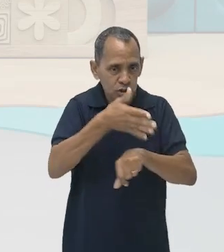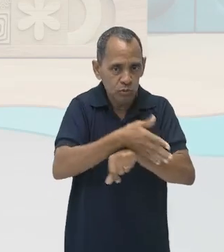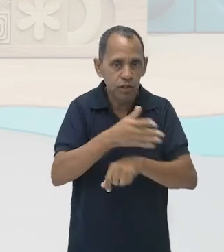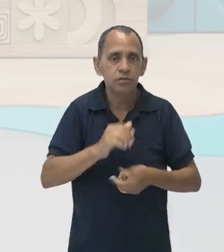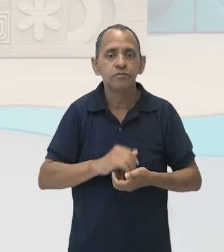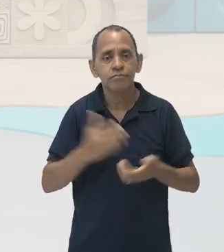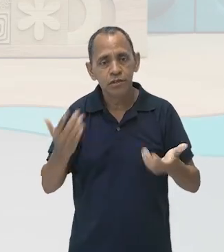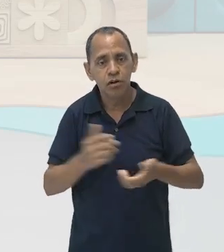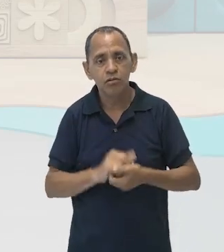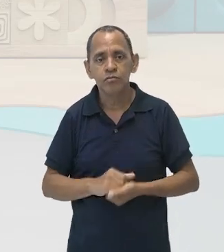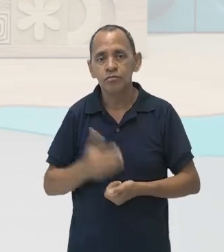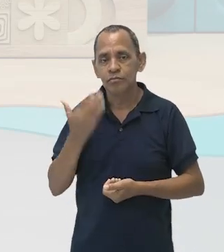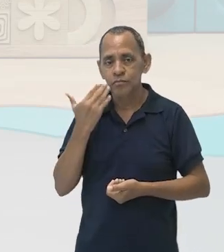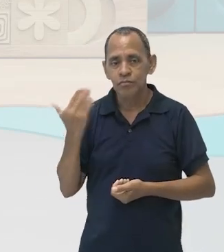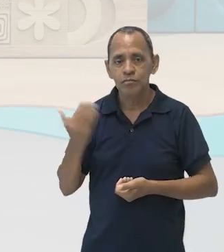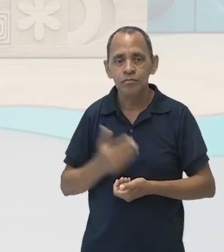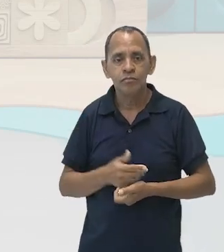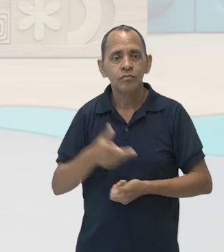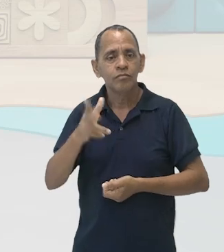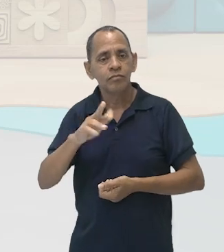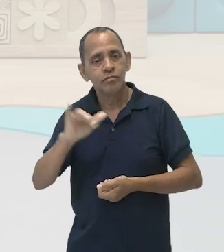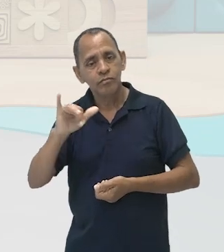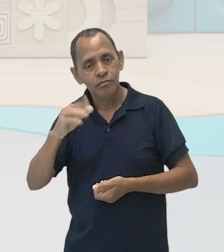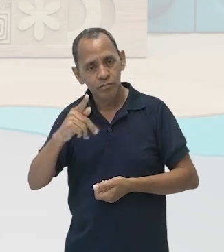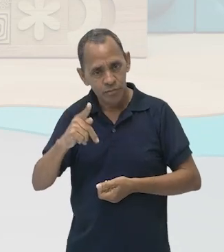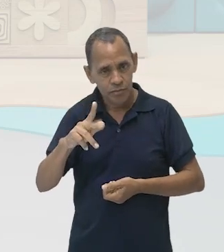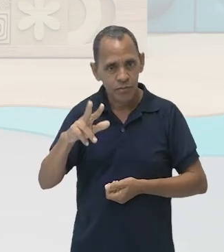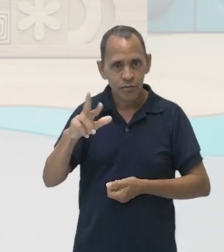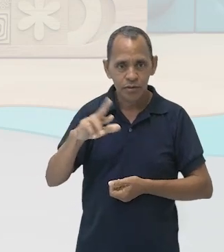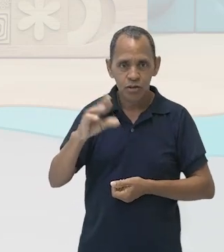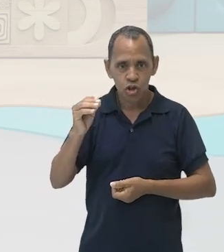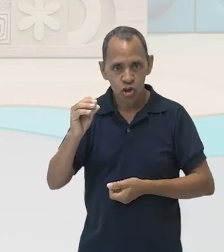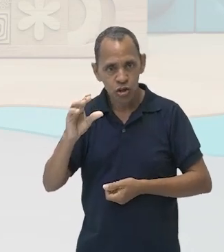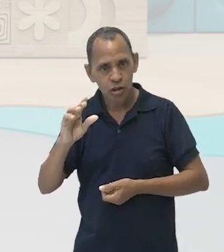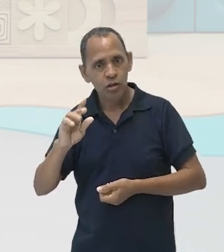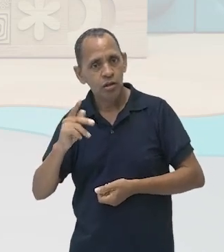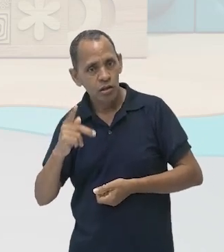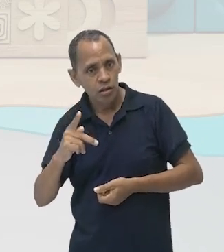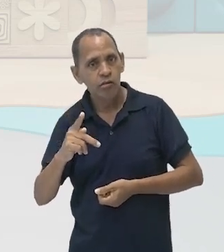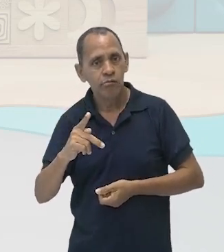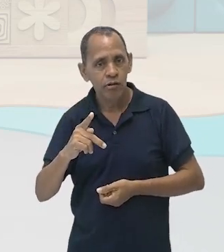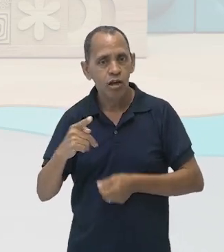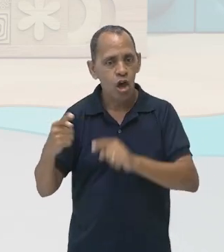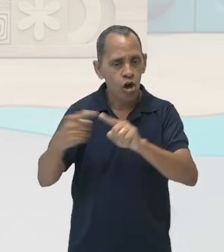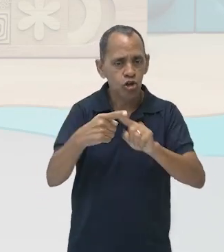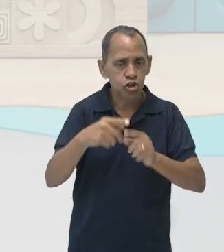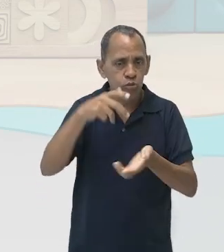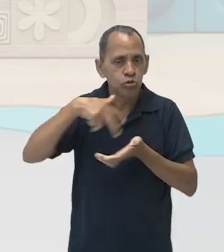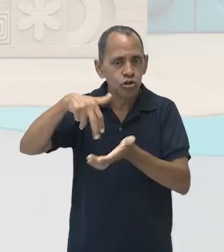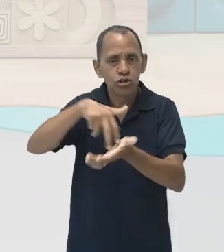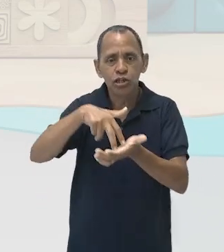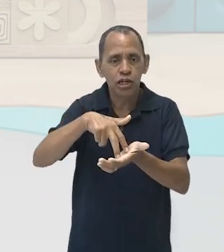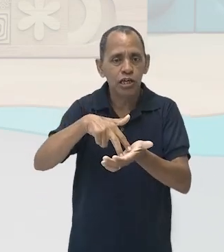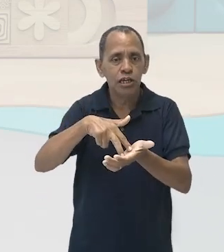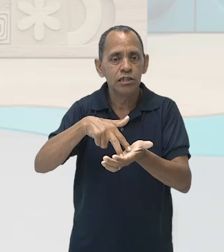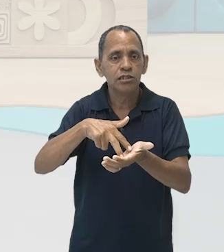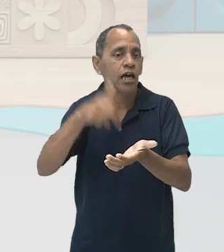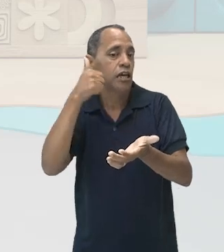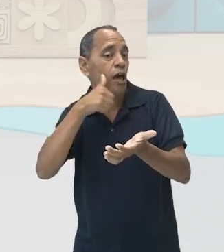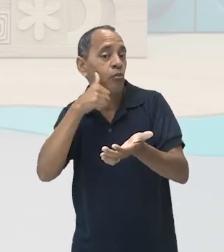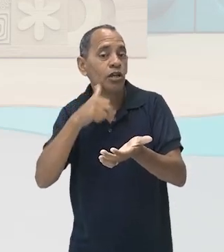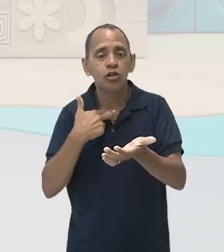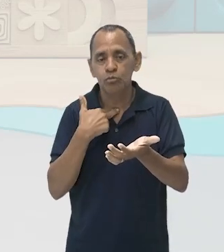pessoas acham que esse é um tipo de dança, né, que não cabe ali para as meninas, que é